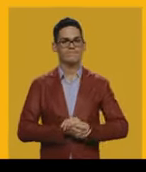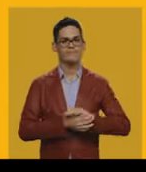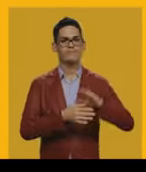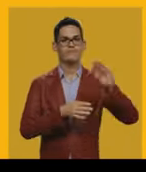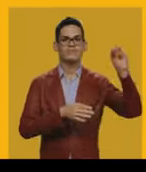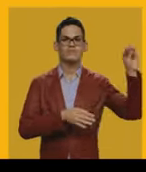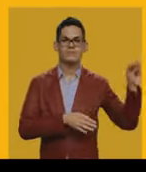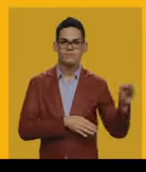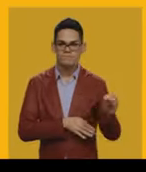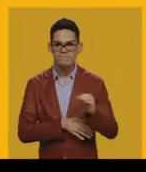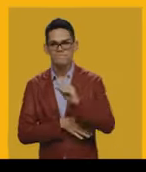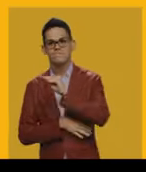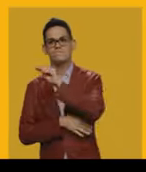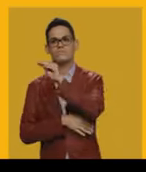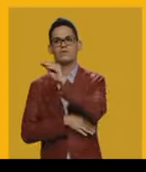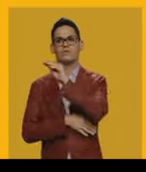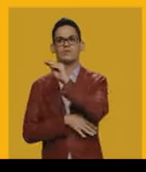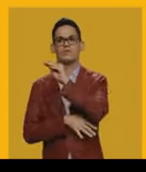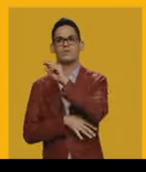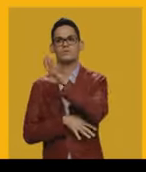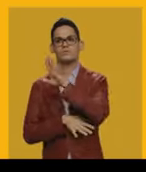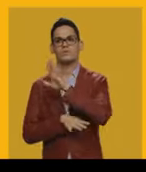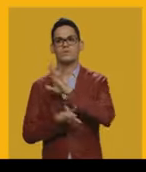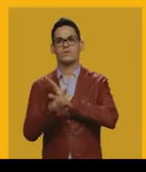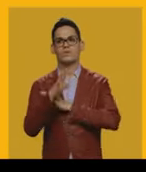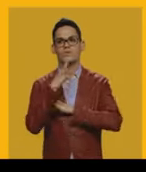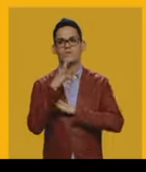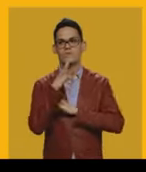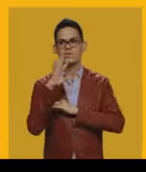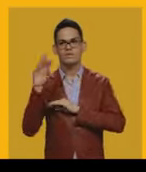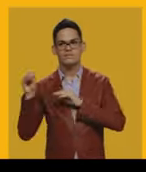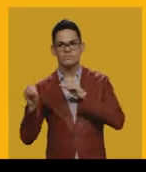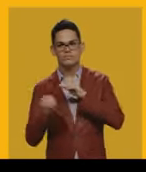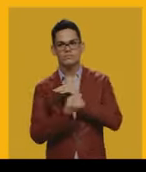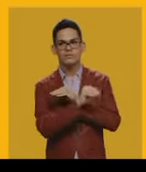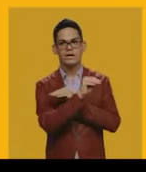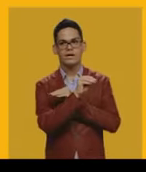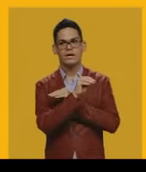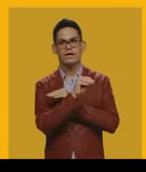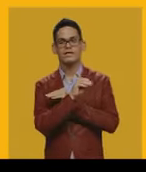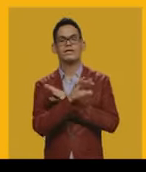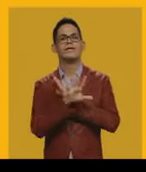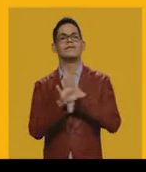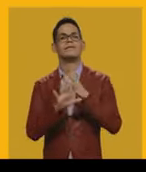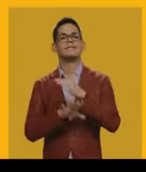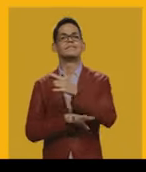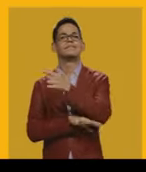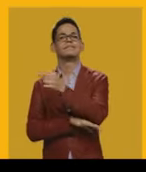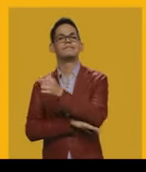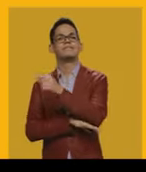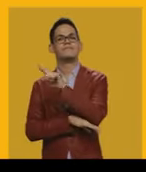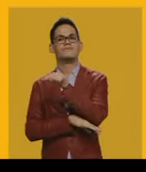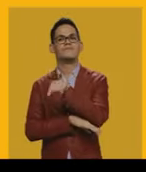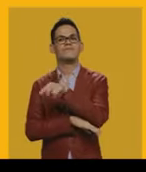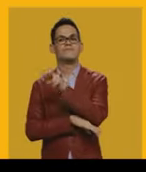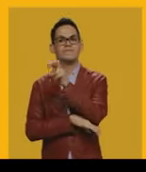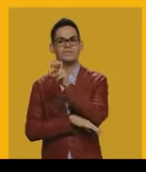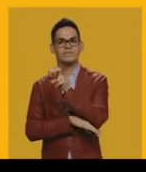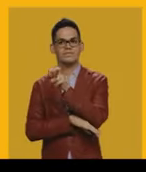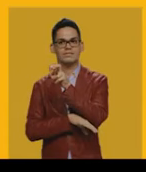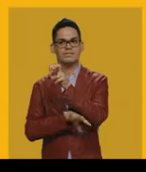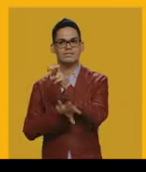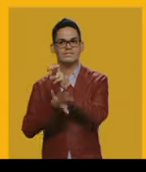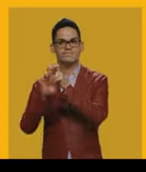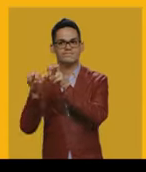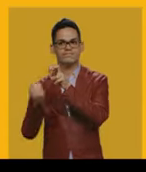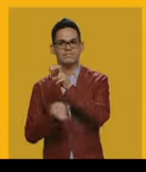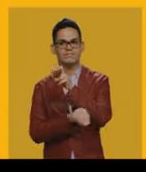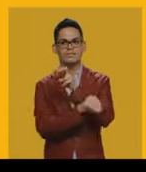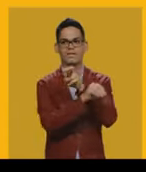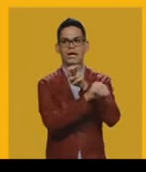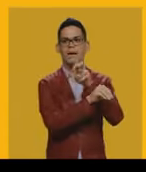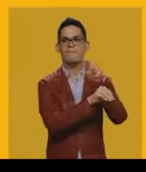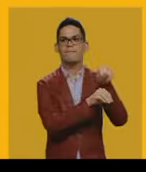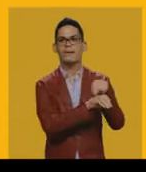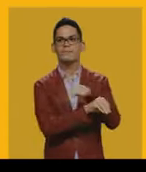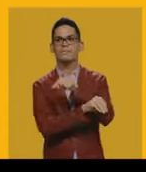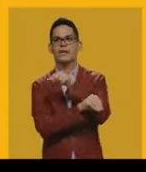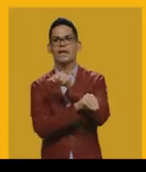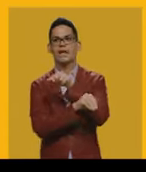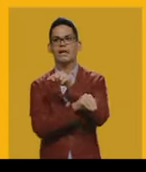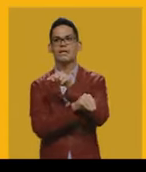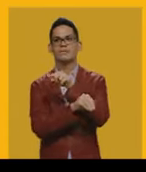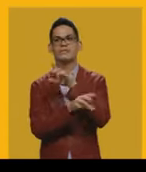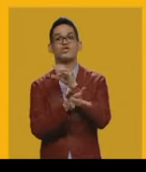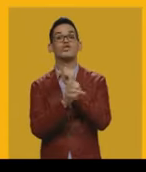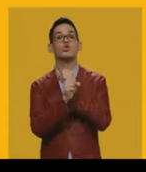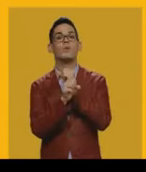os valores conhecidos para um lado e o conhecido para o outro lado. Então, 7,5x, o 7 estava somando, passou para cá, fazer uma operação